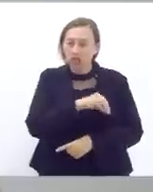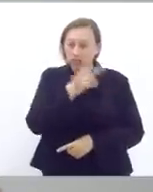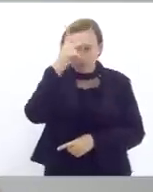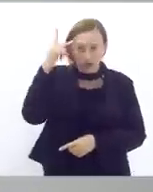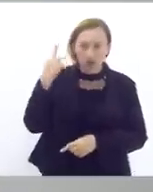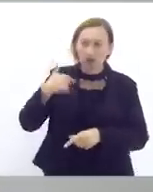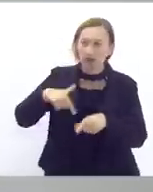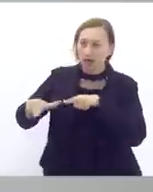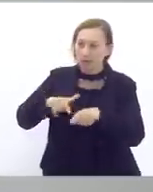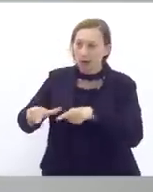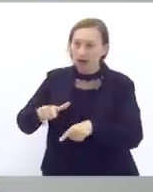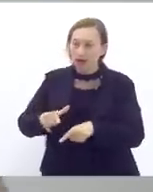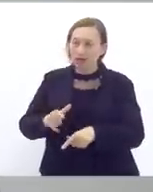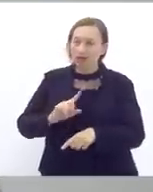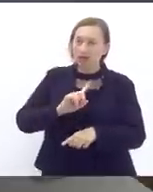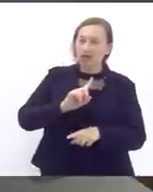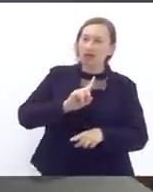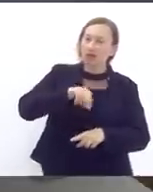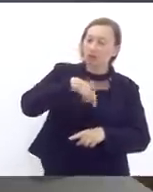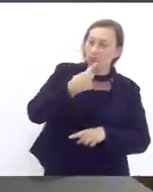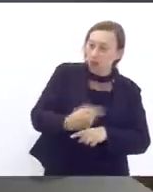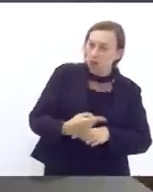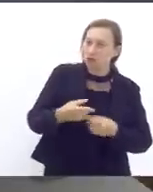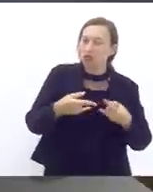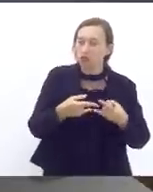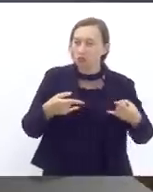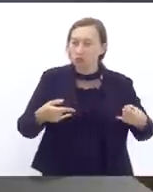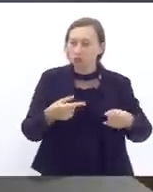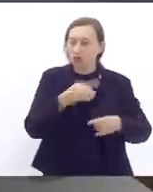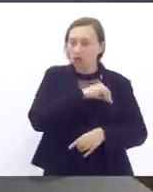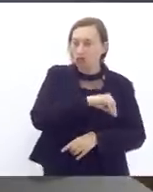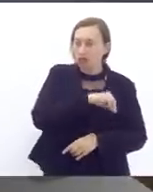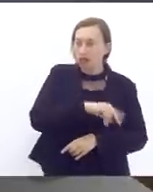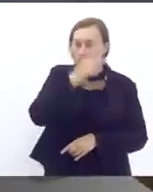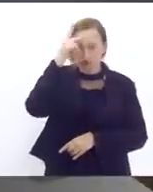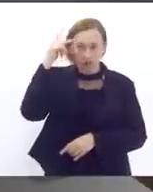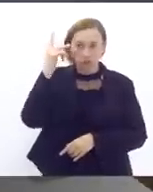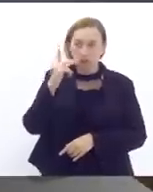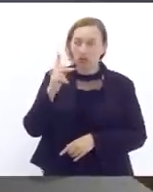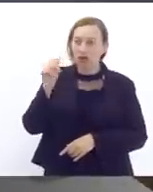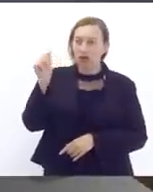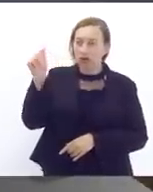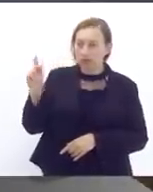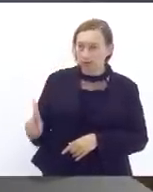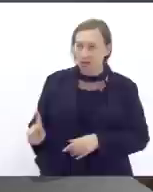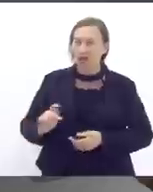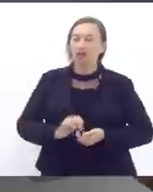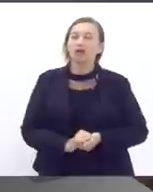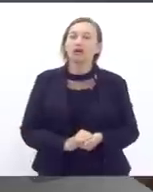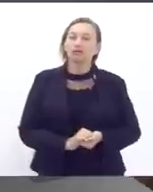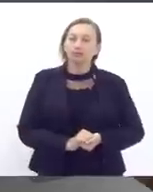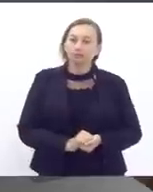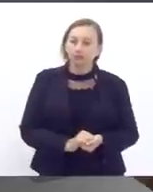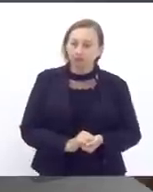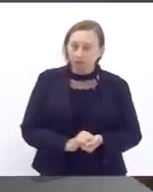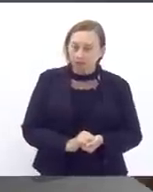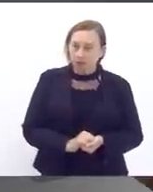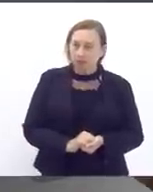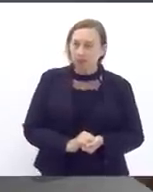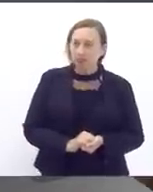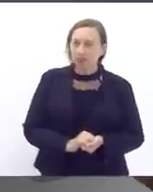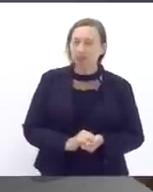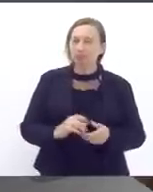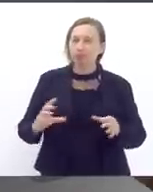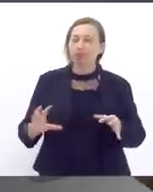só um minutinho Deixa eu fazer duas considerações é dizer que a Coligação o